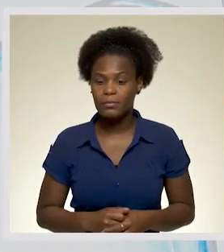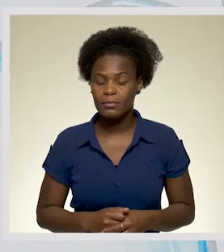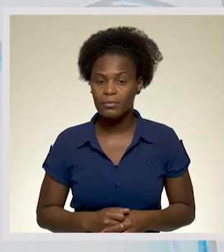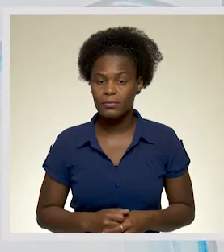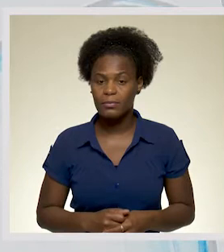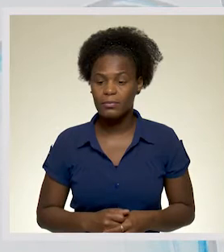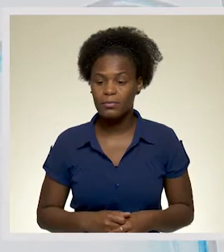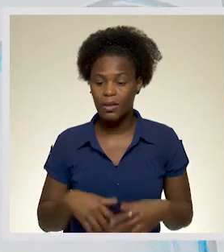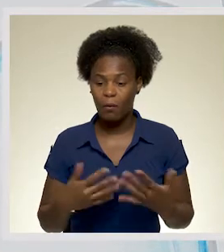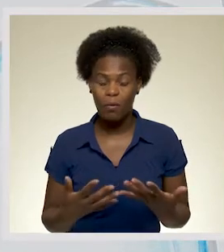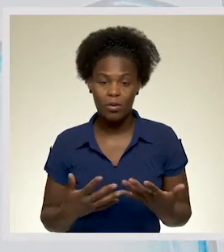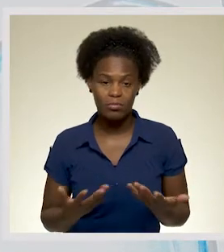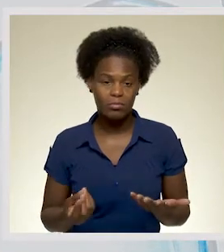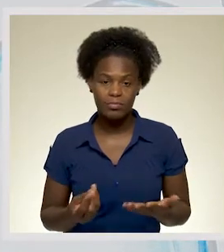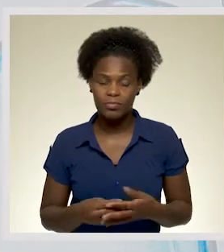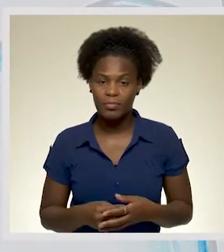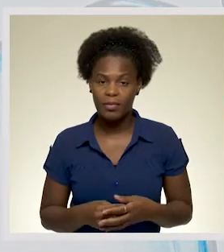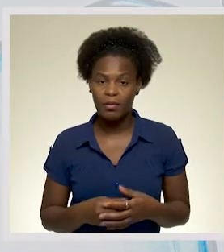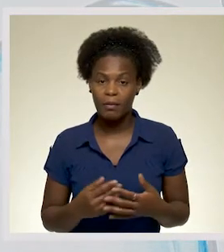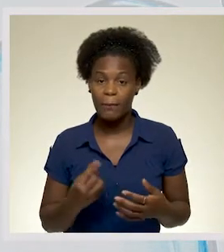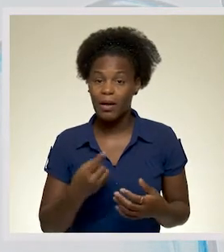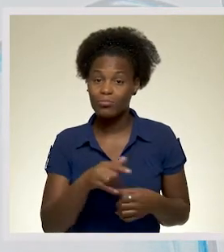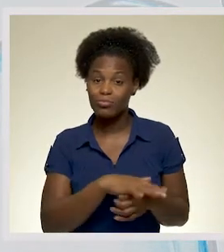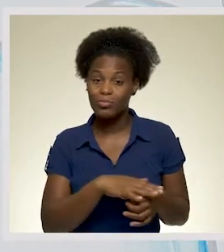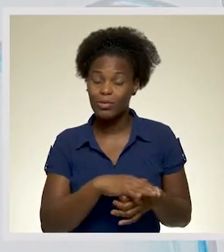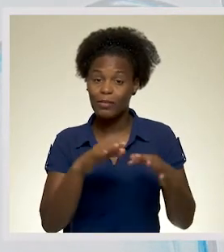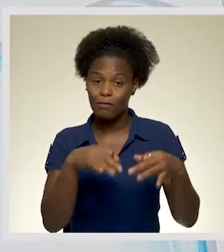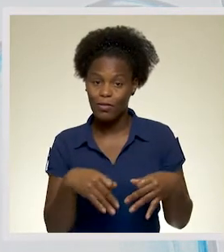Para terminarmos esse contexto,